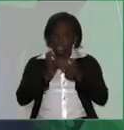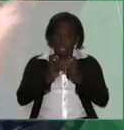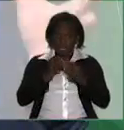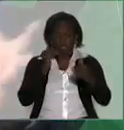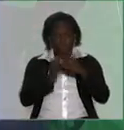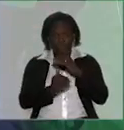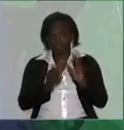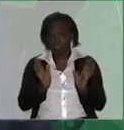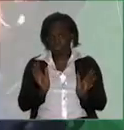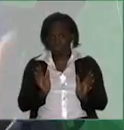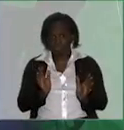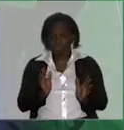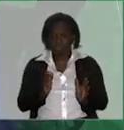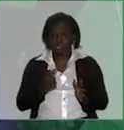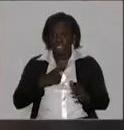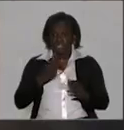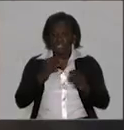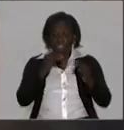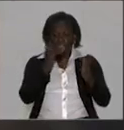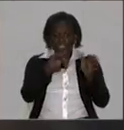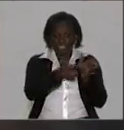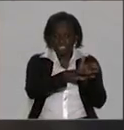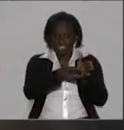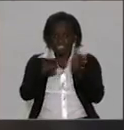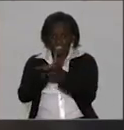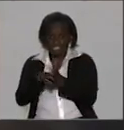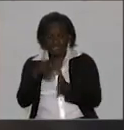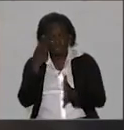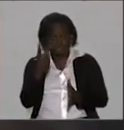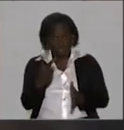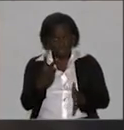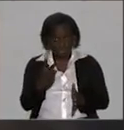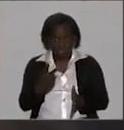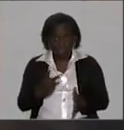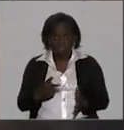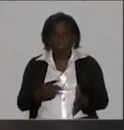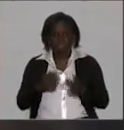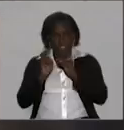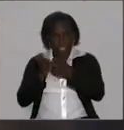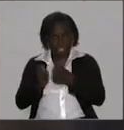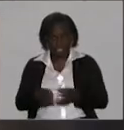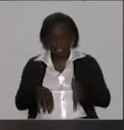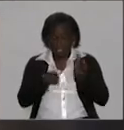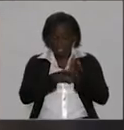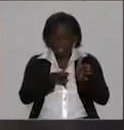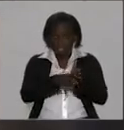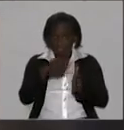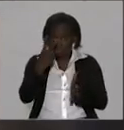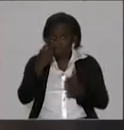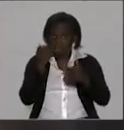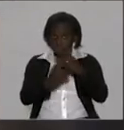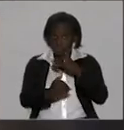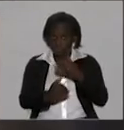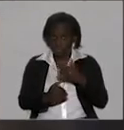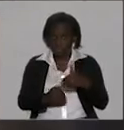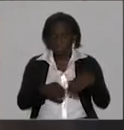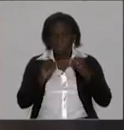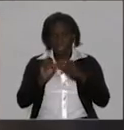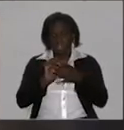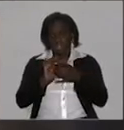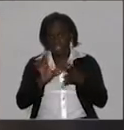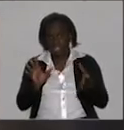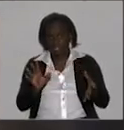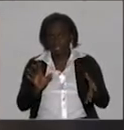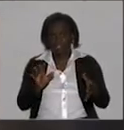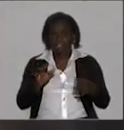trem e metrô. Agora, essa questão... Duas estações. Sim, duas estações. Duas estações de trem e duas estações de metrô. Você